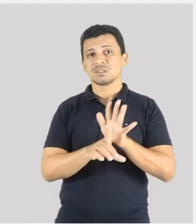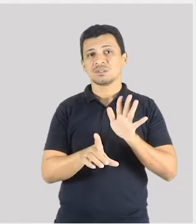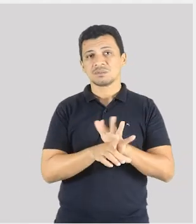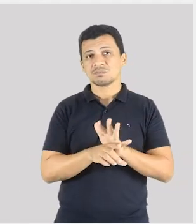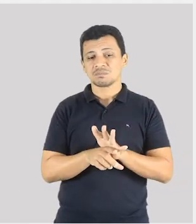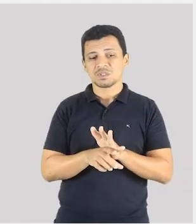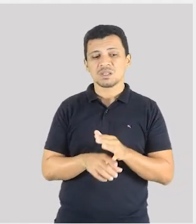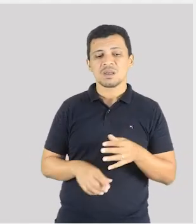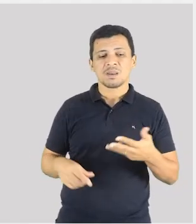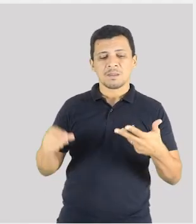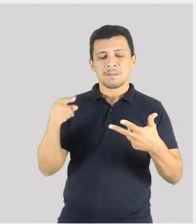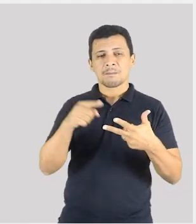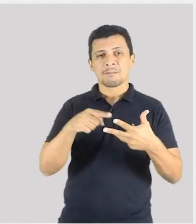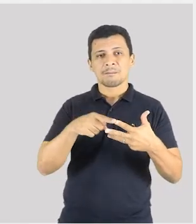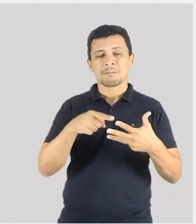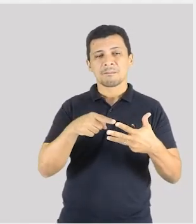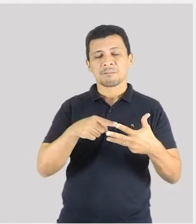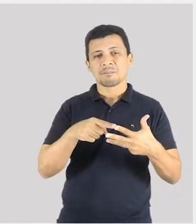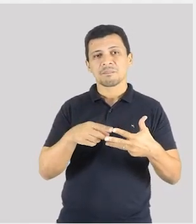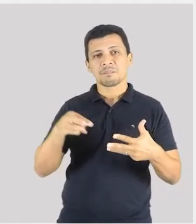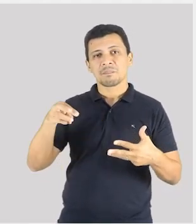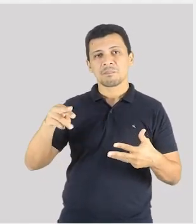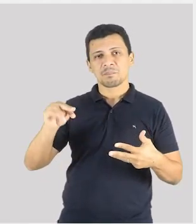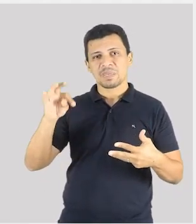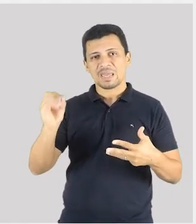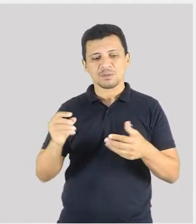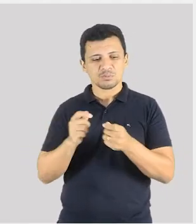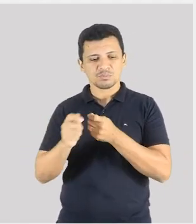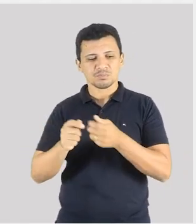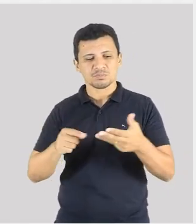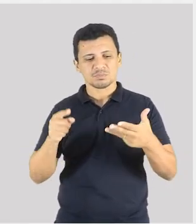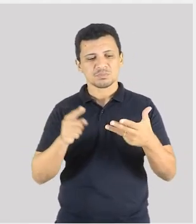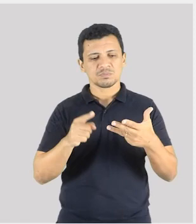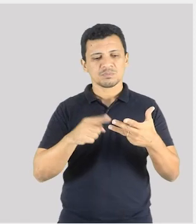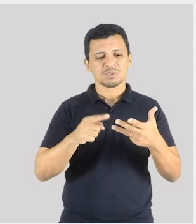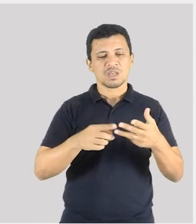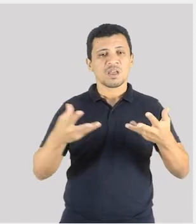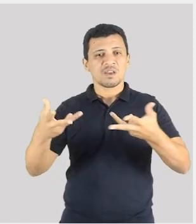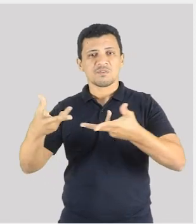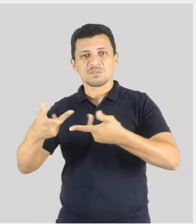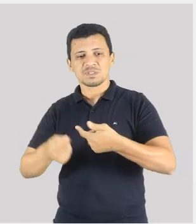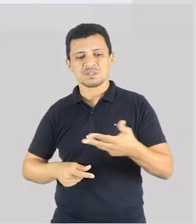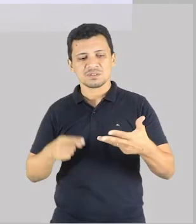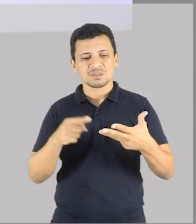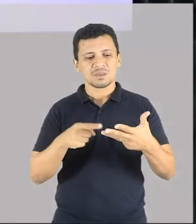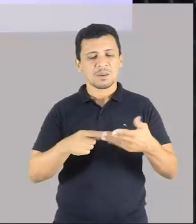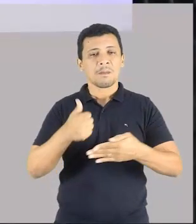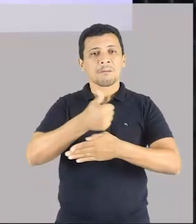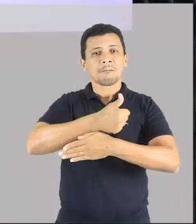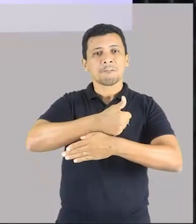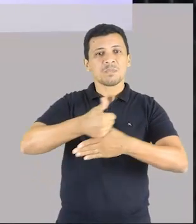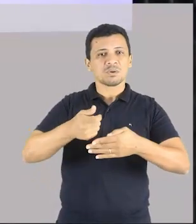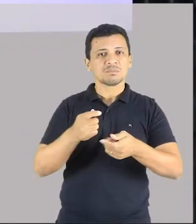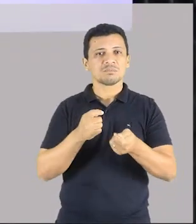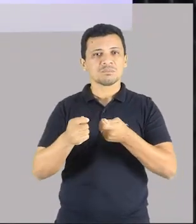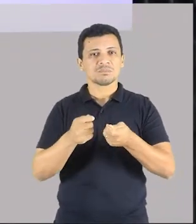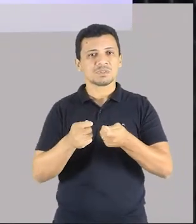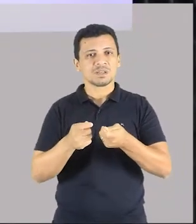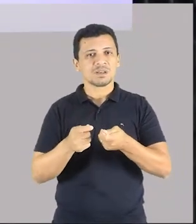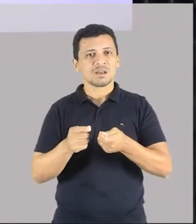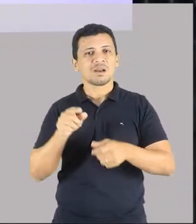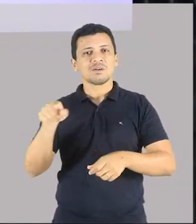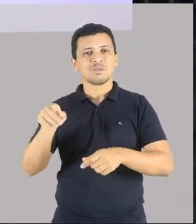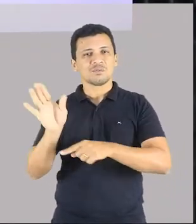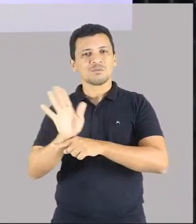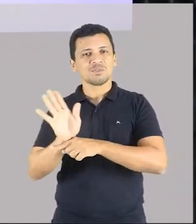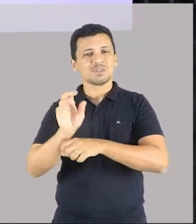mérito administrativo, eficiência administrativa ou moralidade administrativa. Esse é o tempo que você dá a pausa,